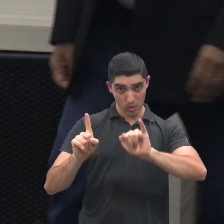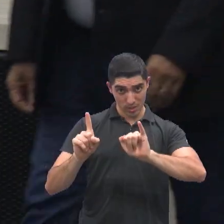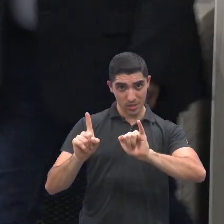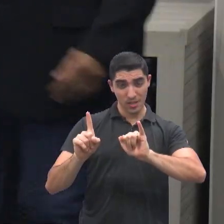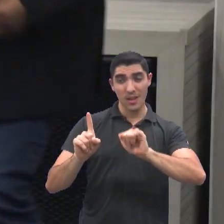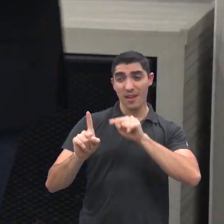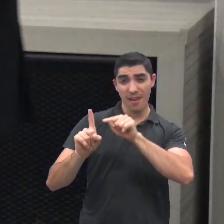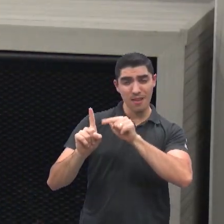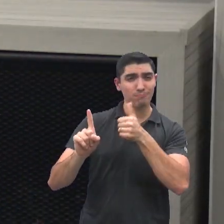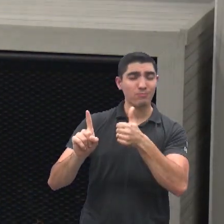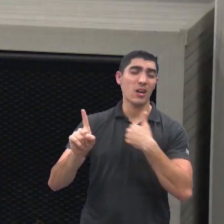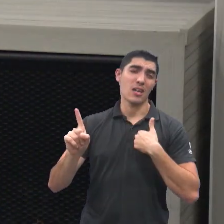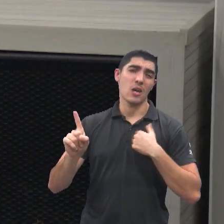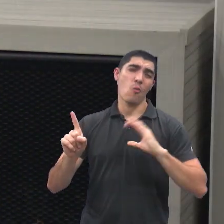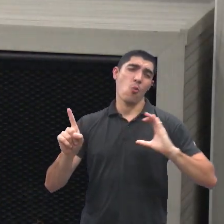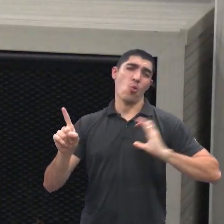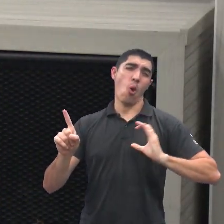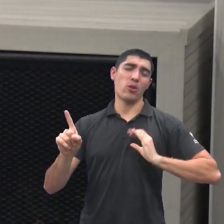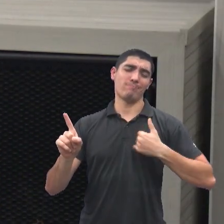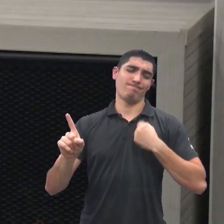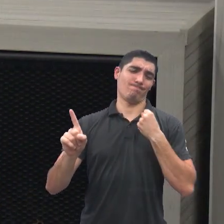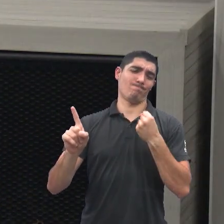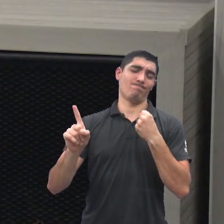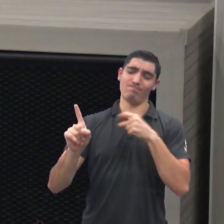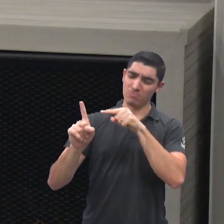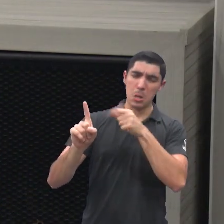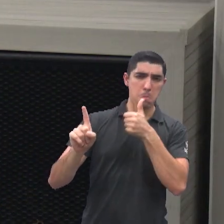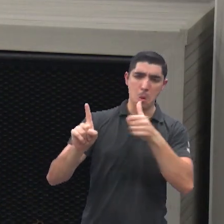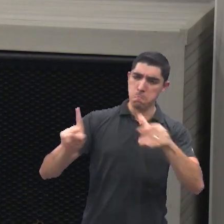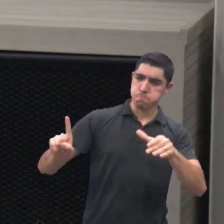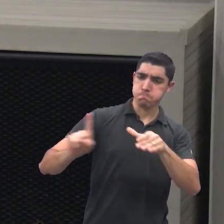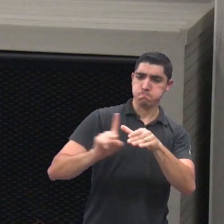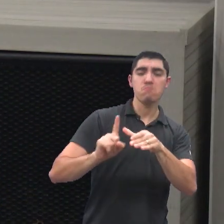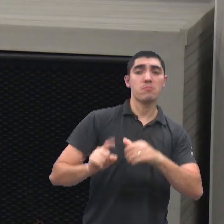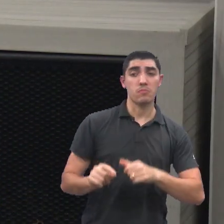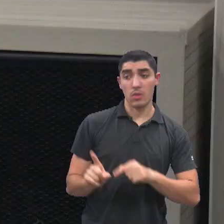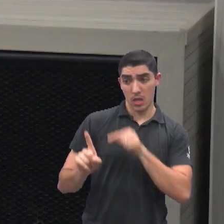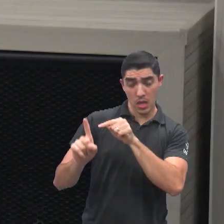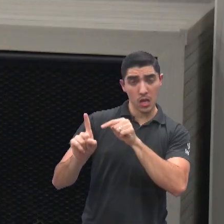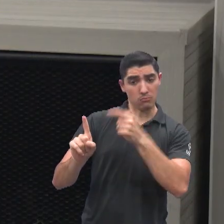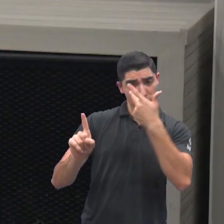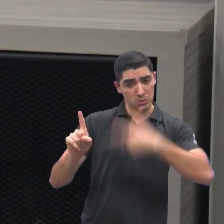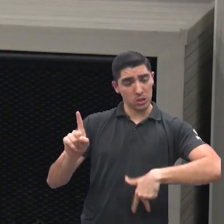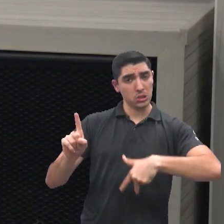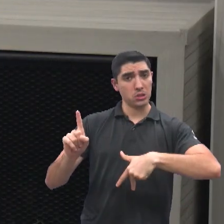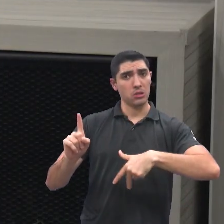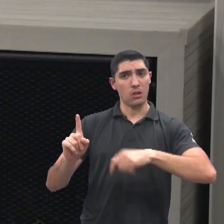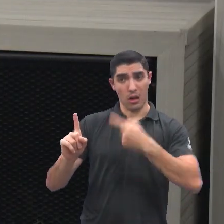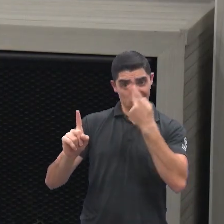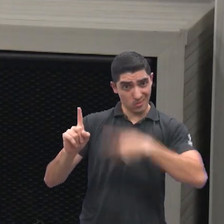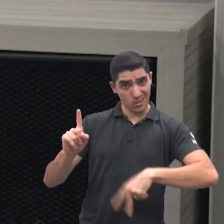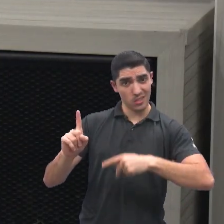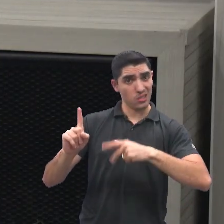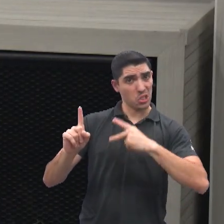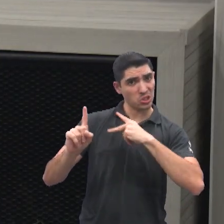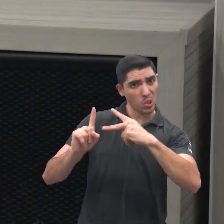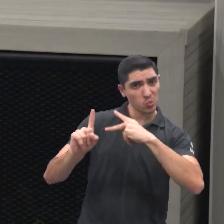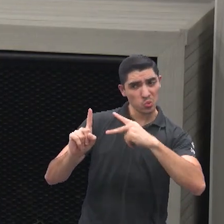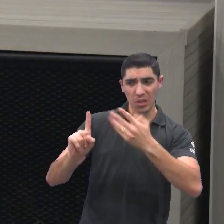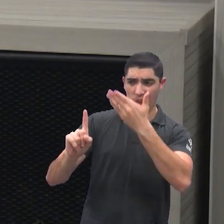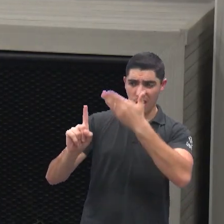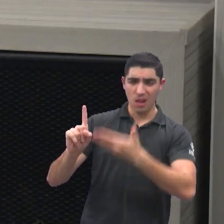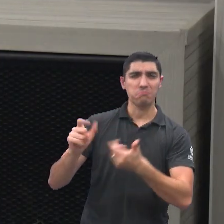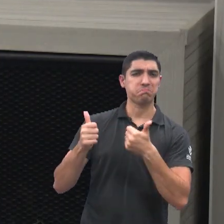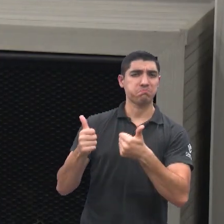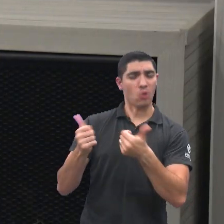coração, que é o Corinthians, mas é um grande jogador, um grande joseense. Então, eu acho que a casa faz uma